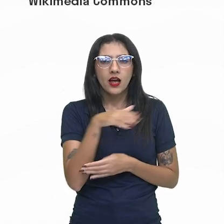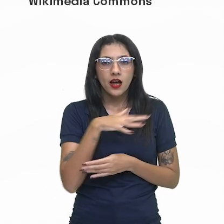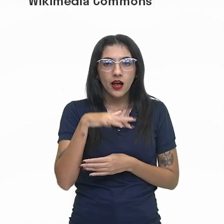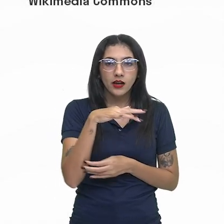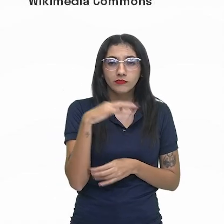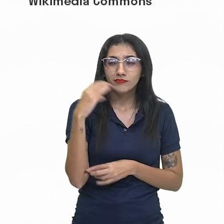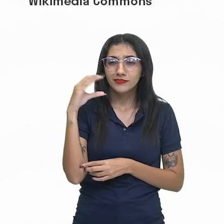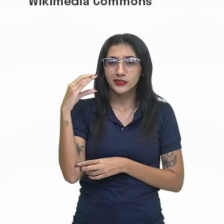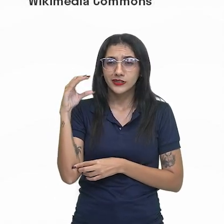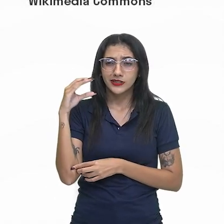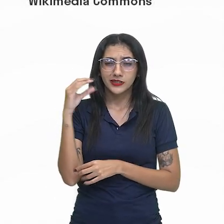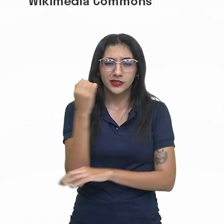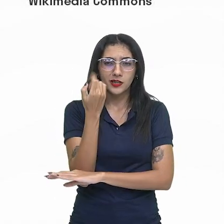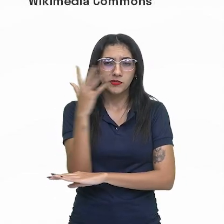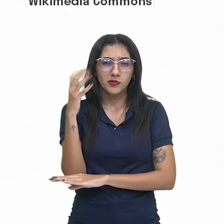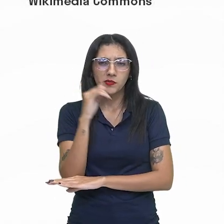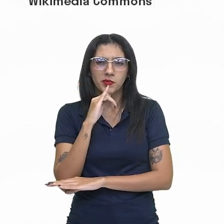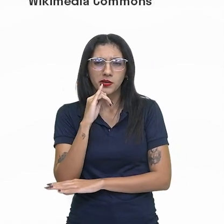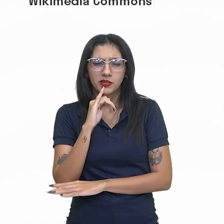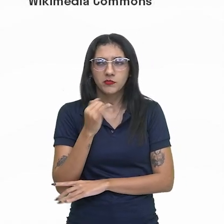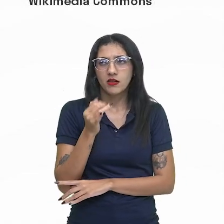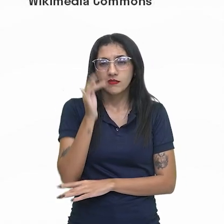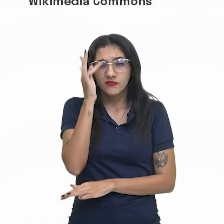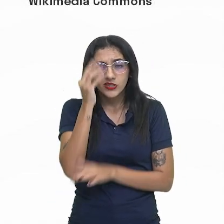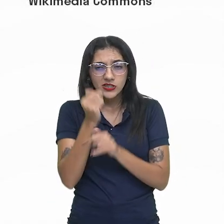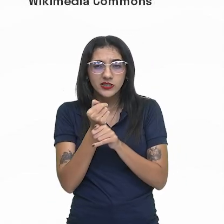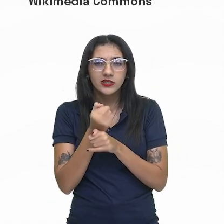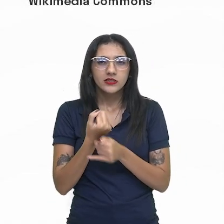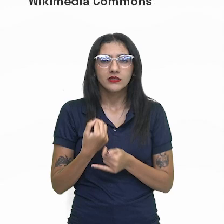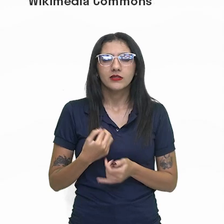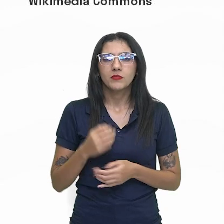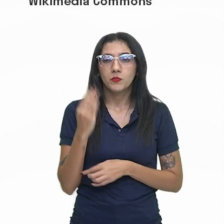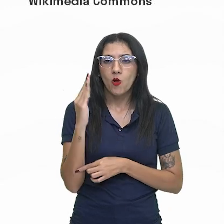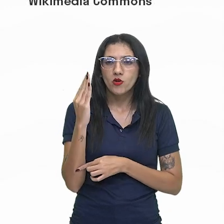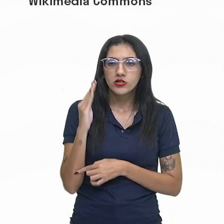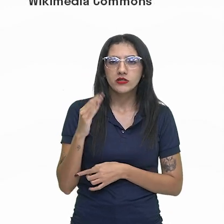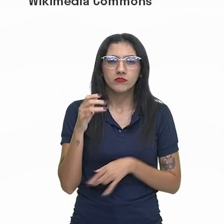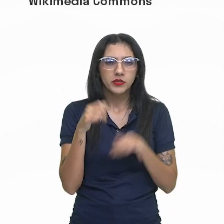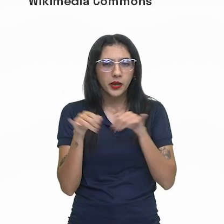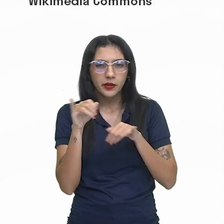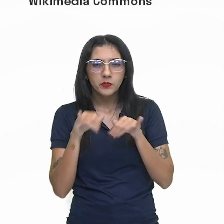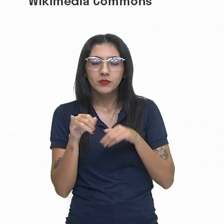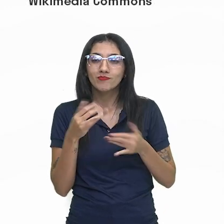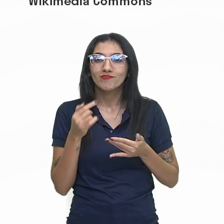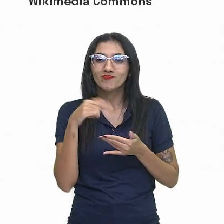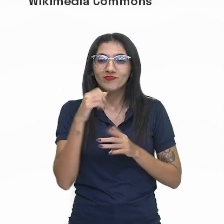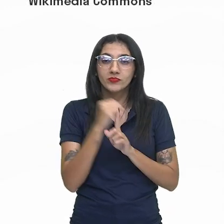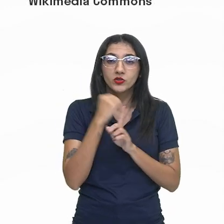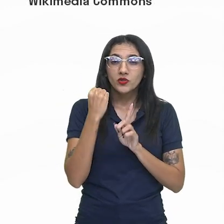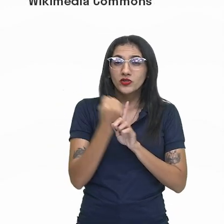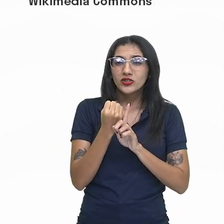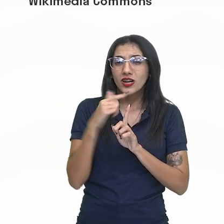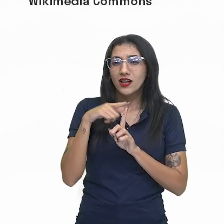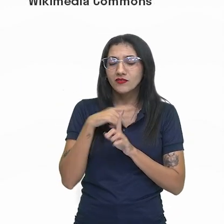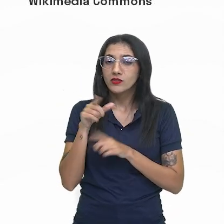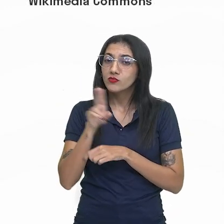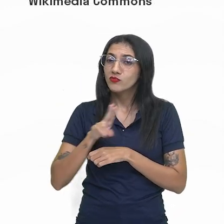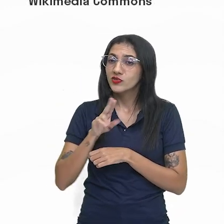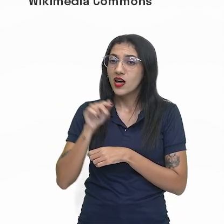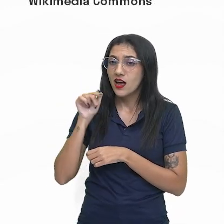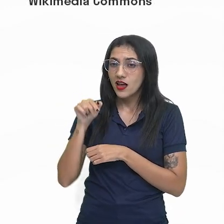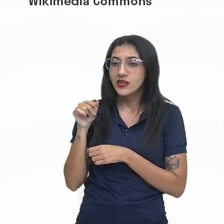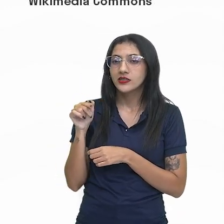pelas ciências da natureza, como a física, a biologia, né, a química. Então, a sociologia ela vai